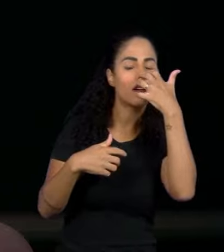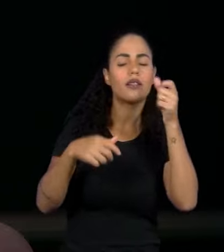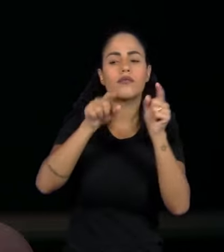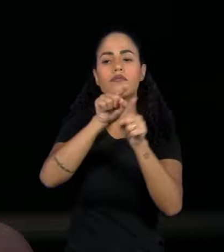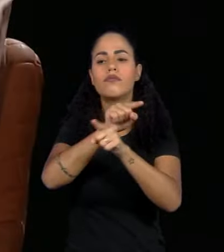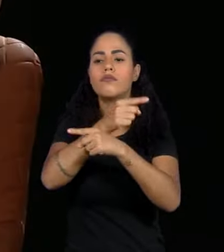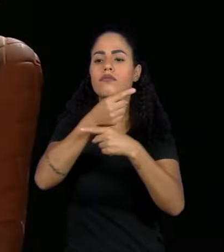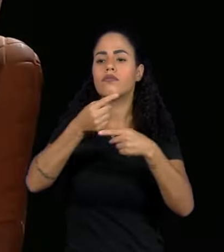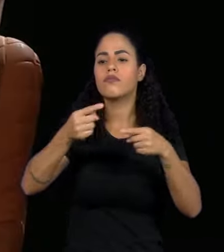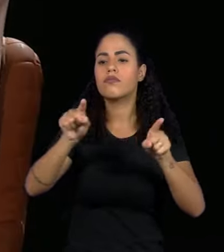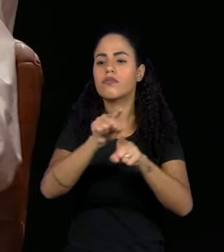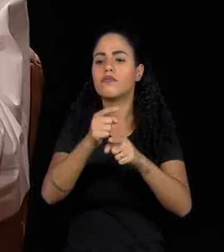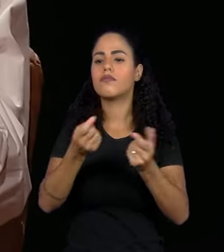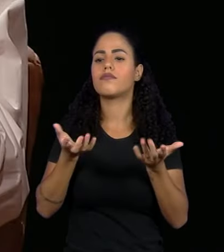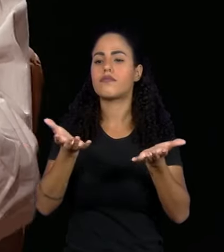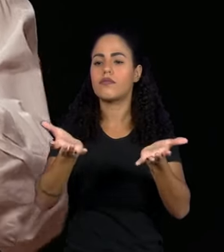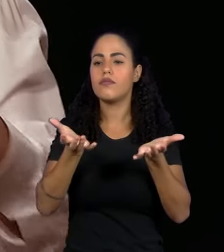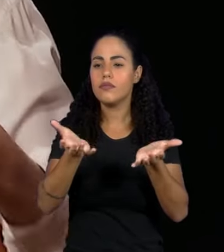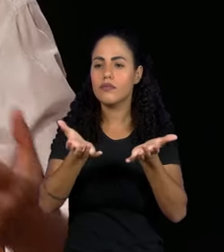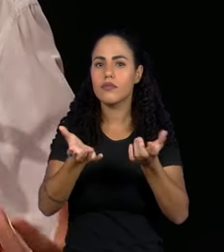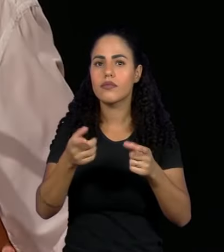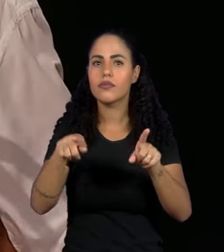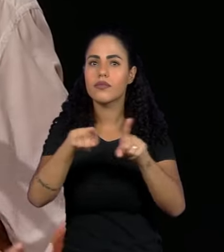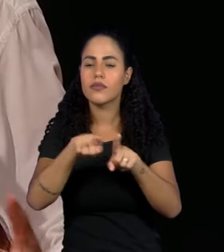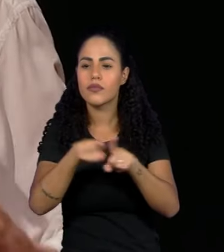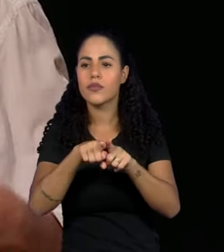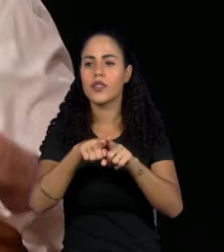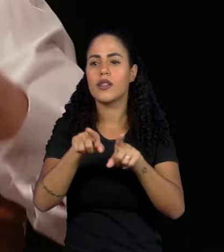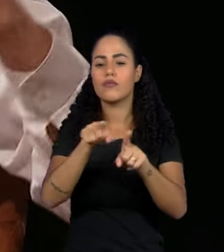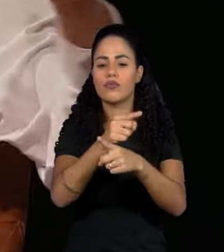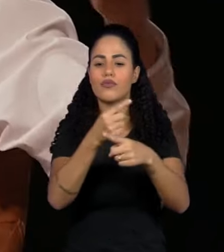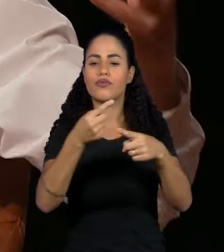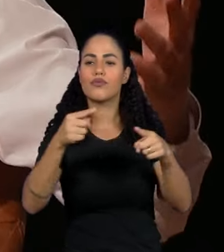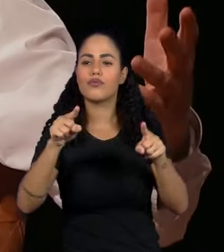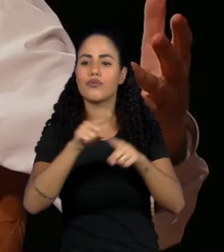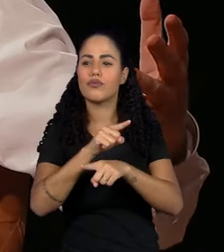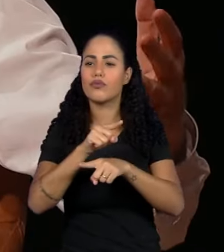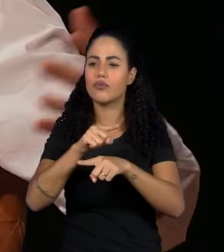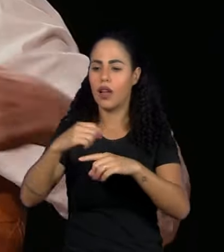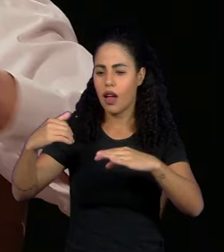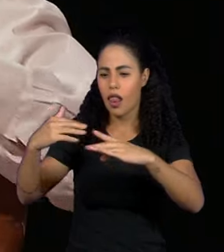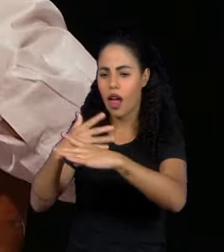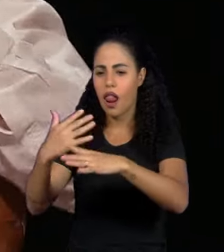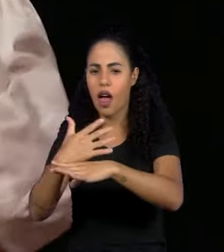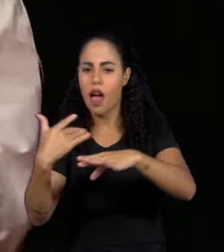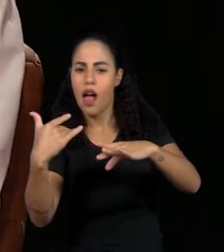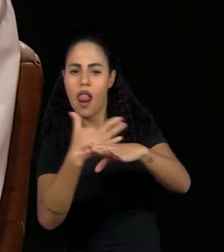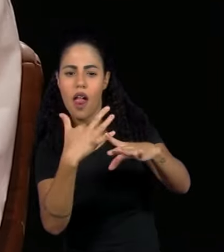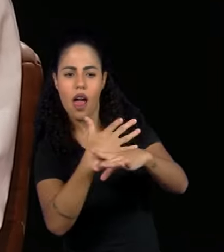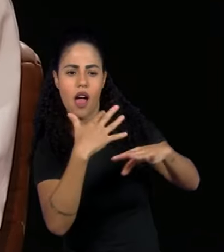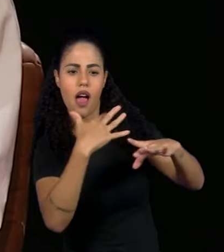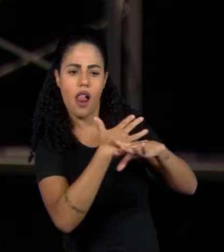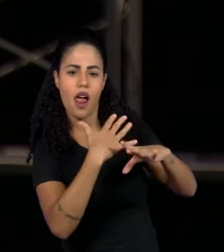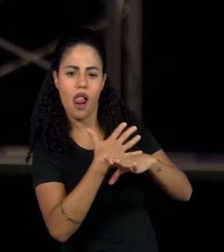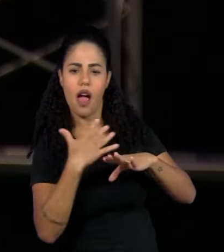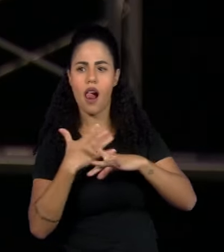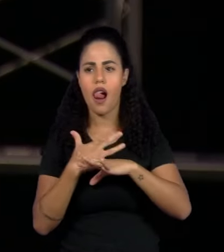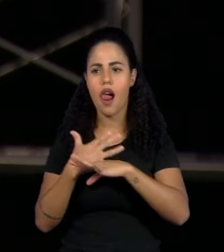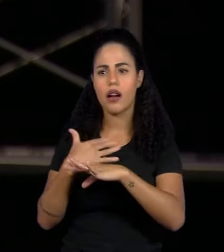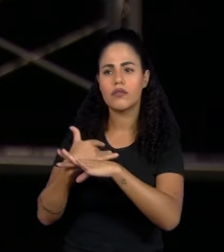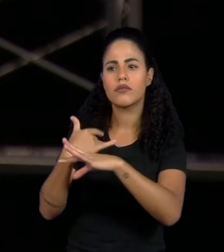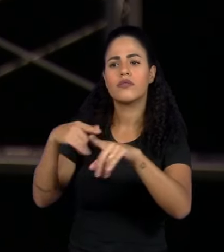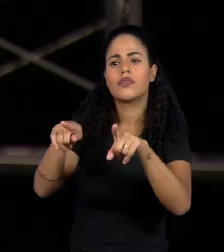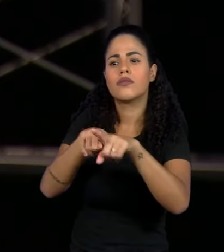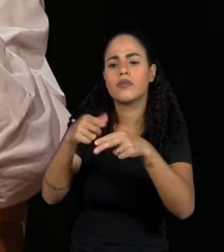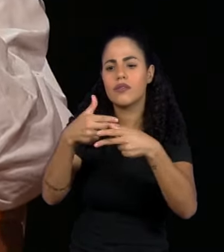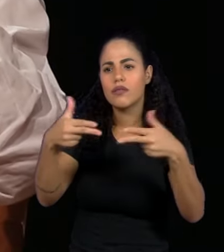transmitiu através de cantos. E os cantos brotaram em todas as cidades de Moçambique e todo o campo de Moçambique lá.